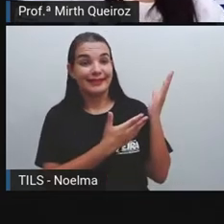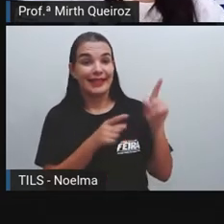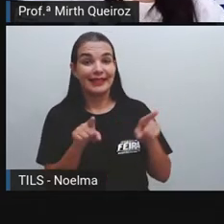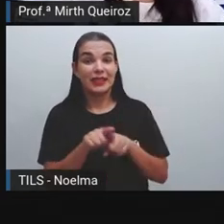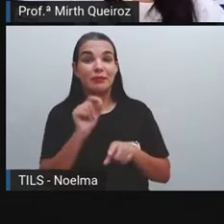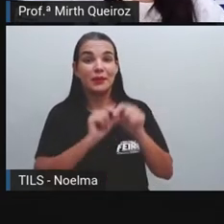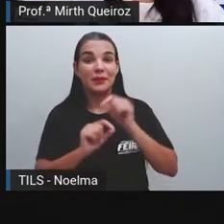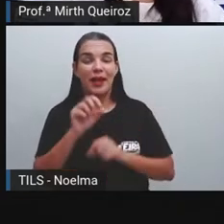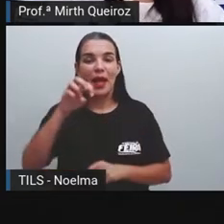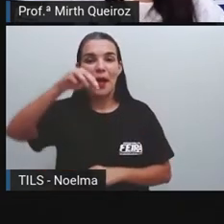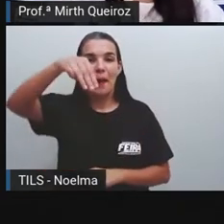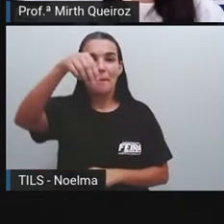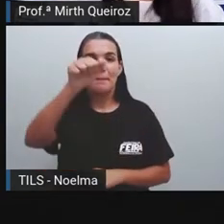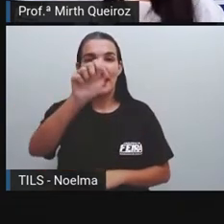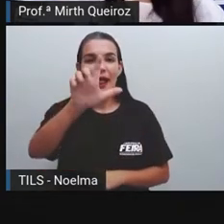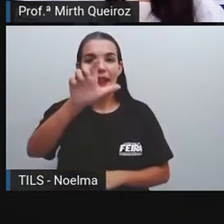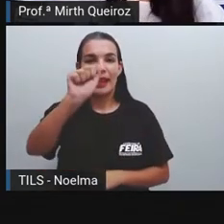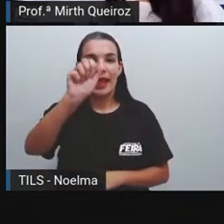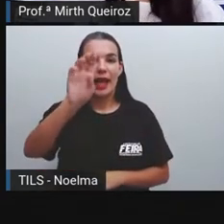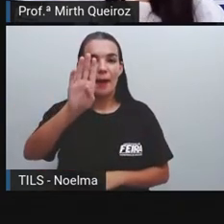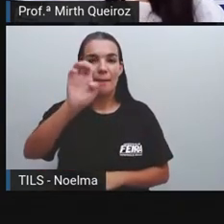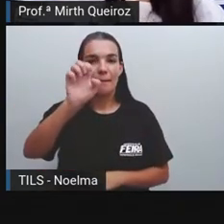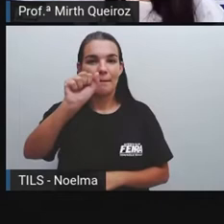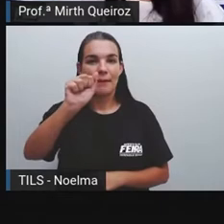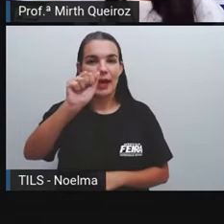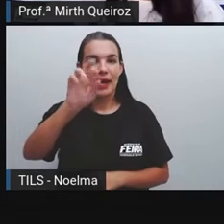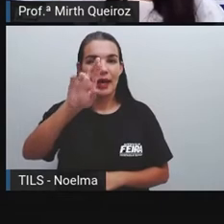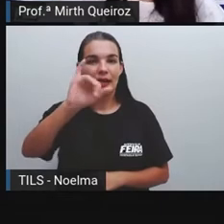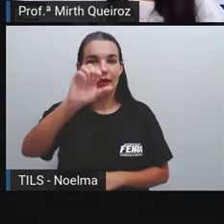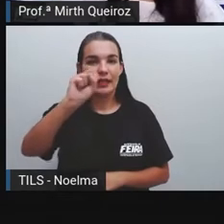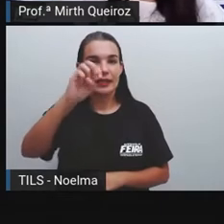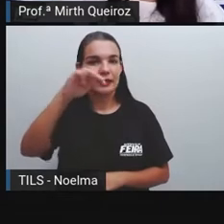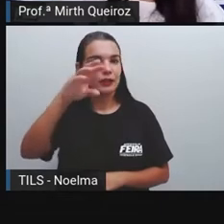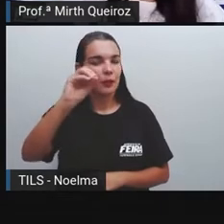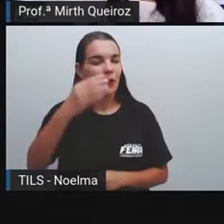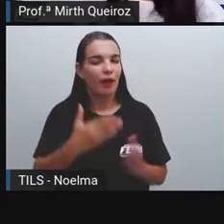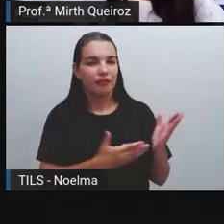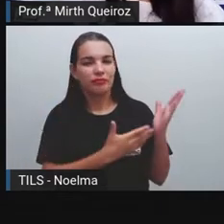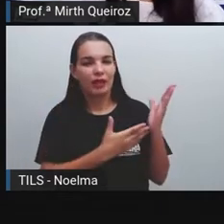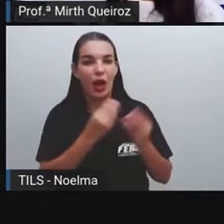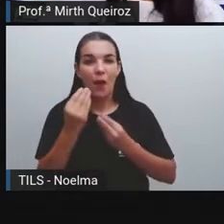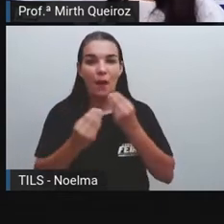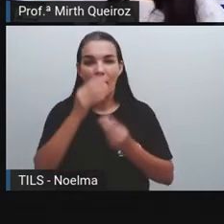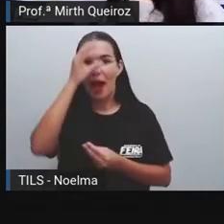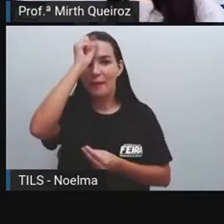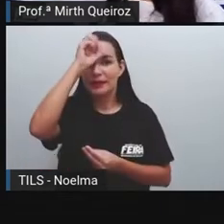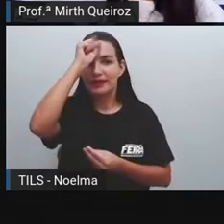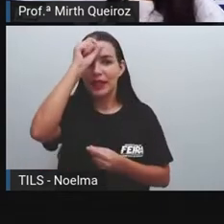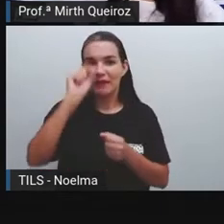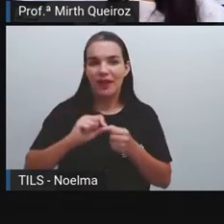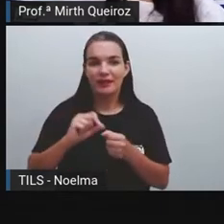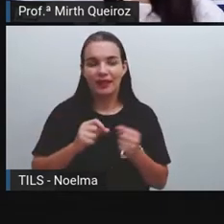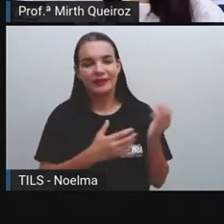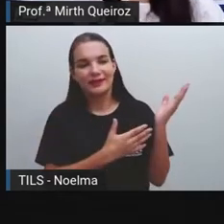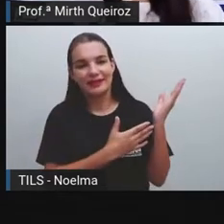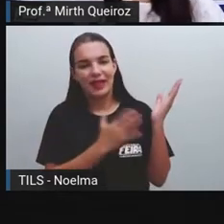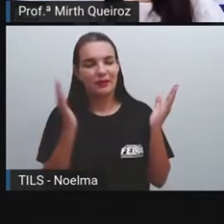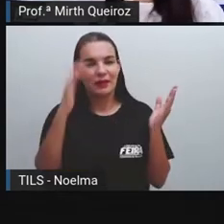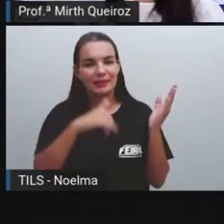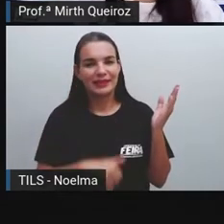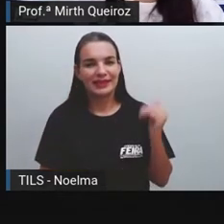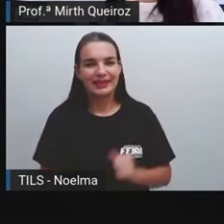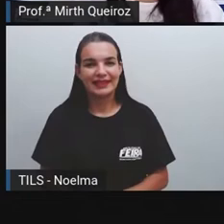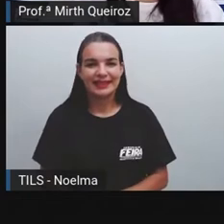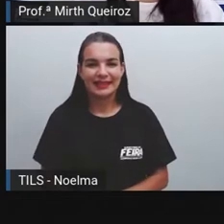Outra atividade é o malabarismo. Vocês vão aprender agora como fazer malabarismo. Vamos lá?